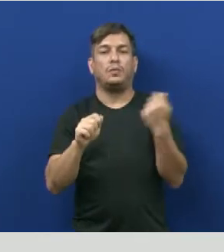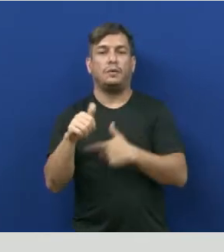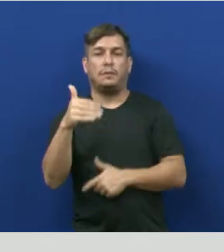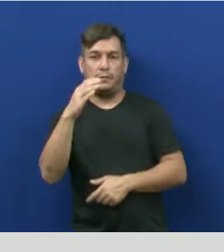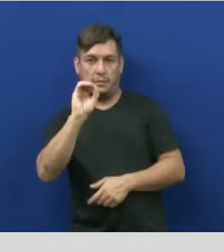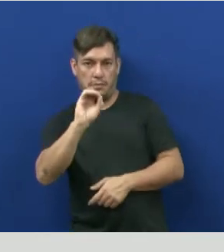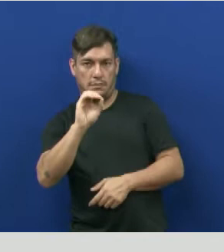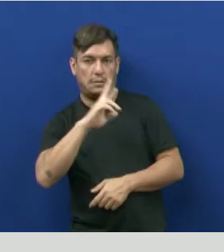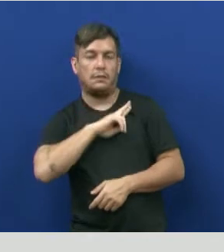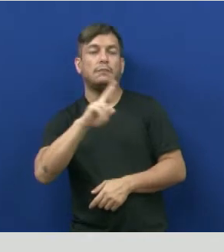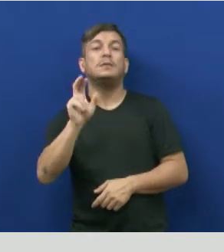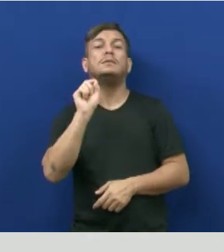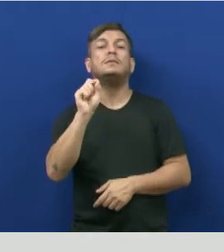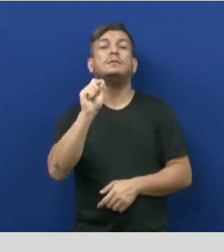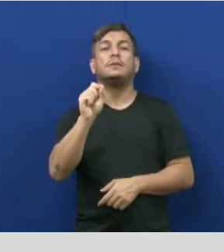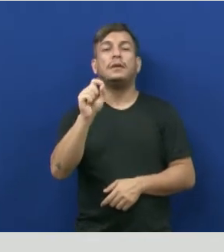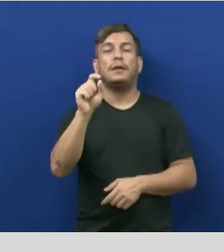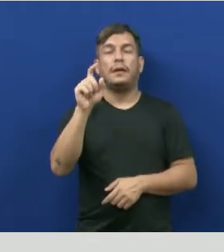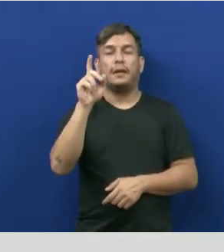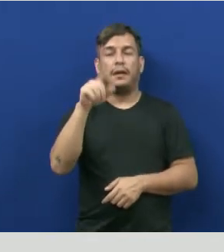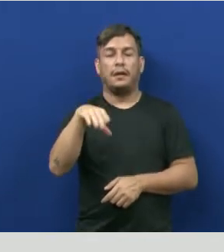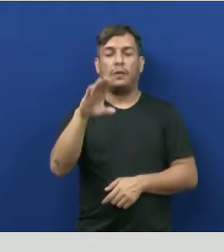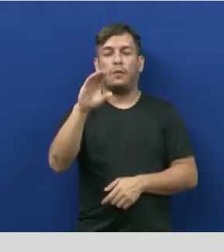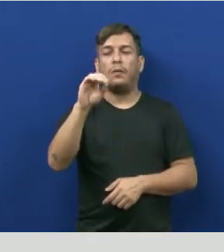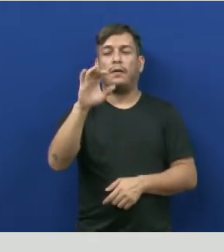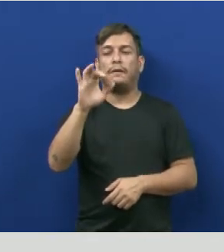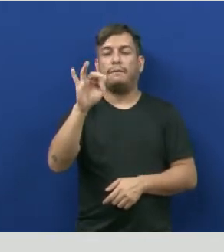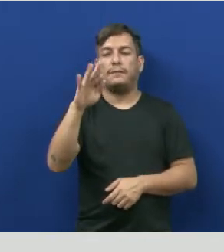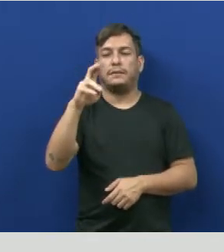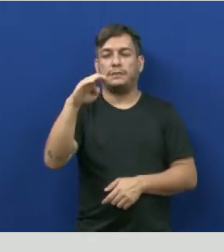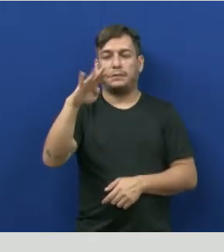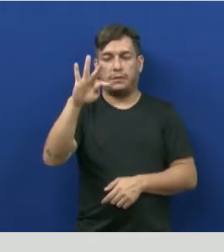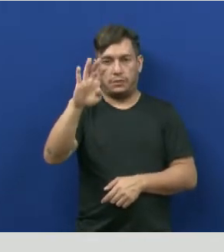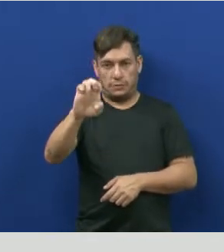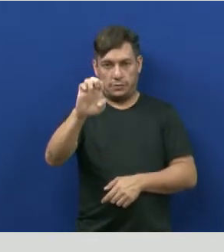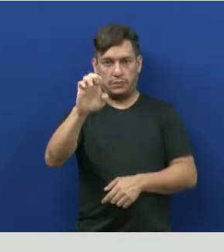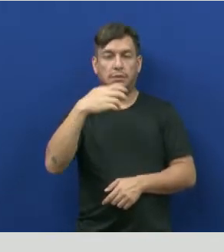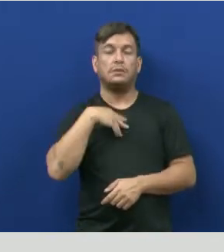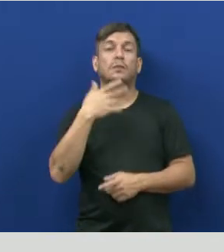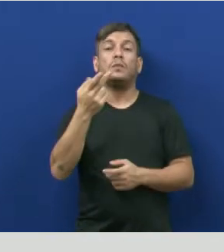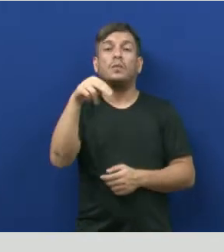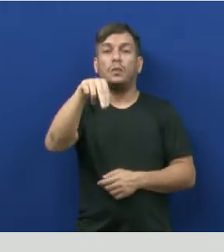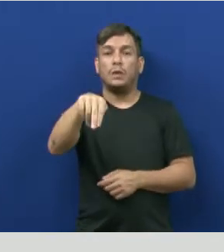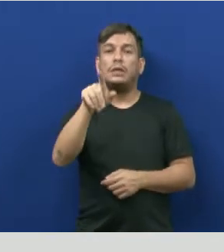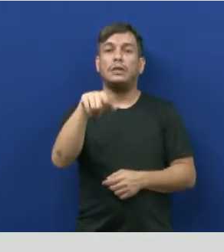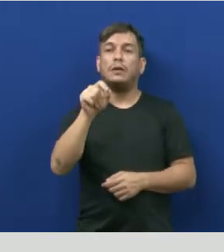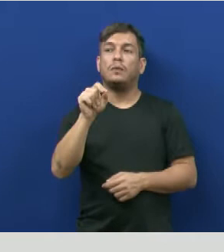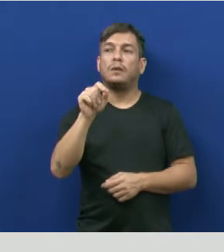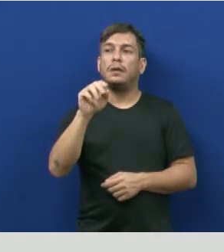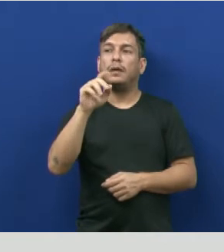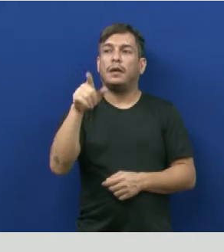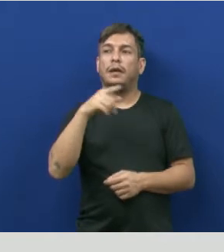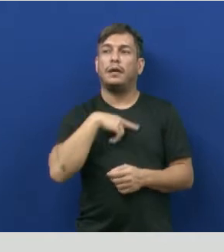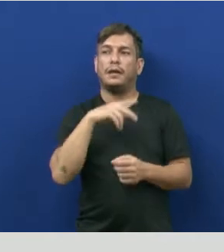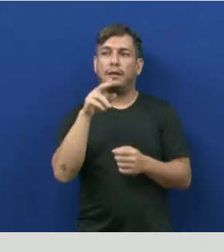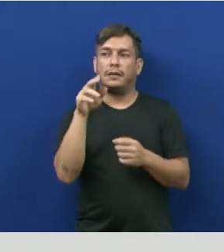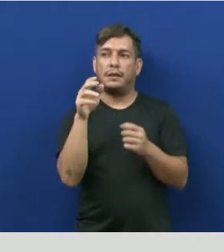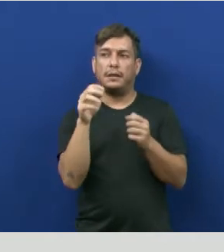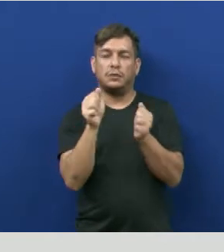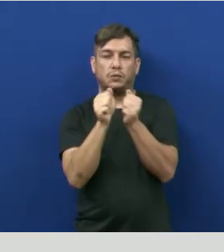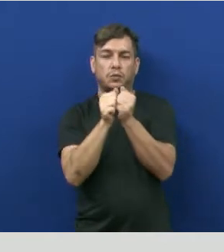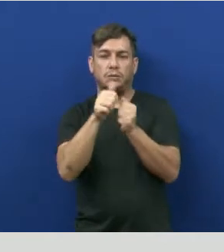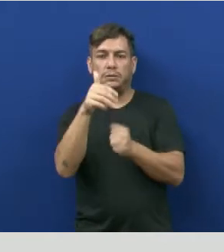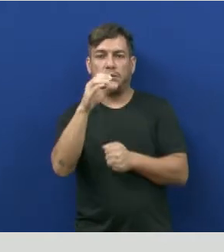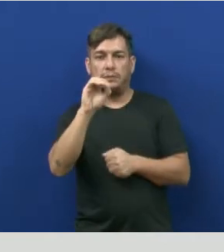representa o coeficiente daquele valor que vai ser trabalhado. O N, que é o expoentezinho aí que aparece sempre próximo do 10,